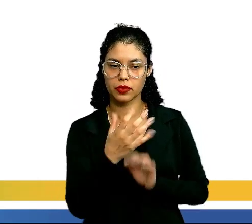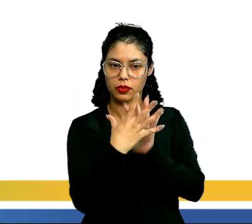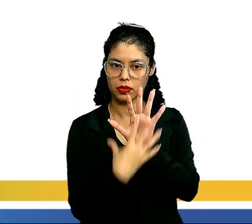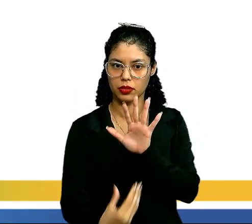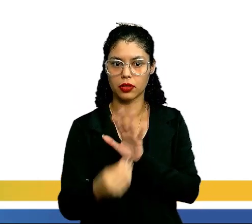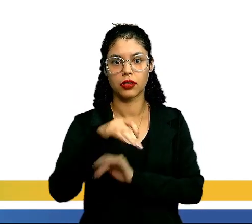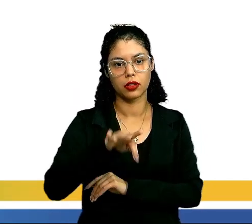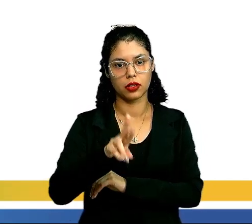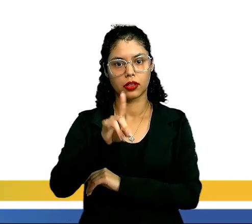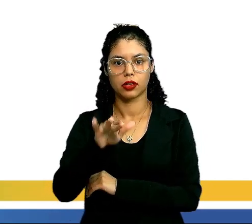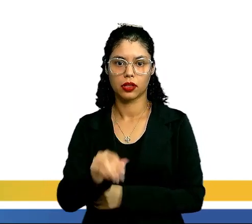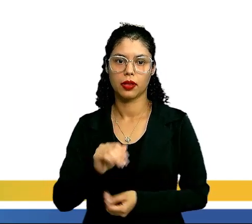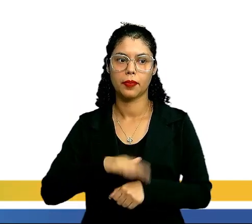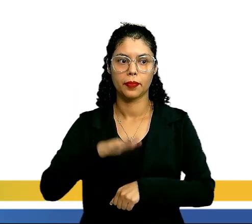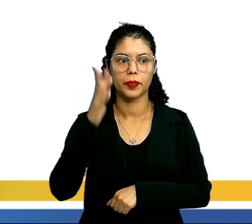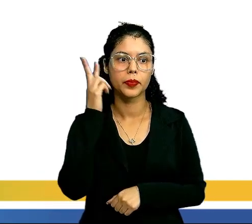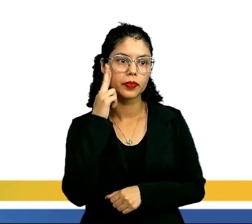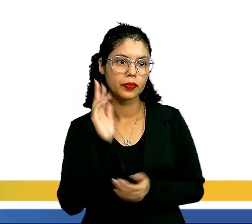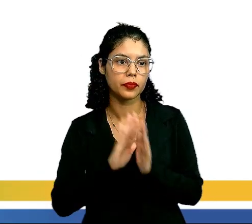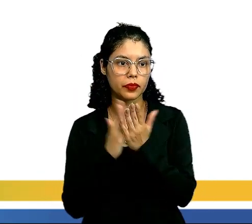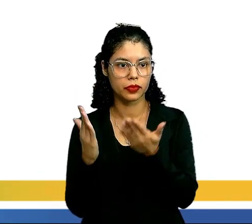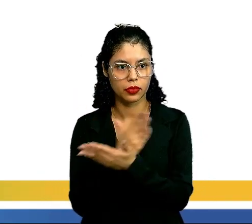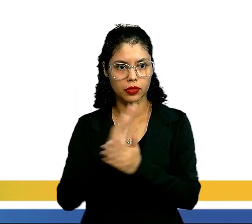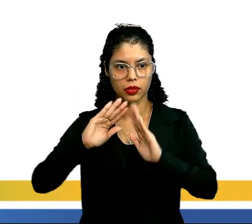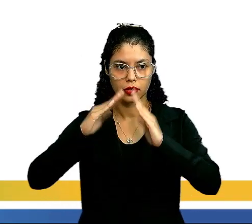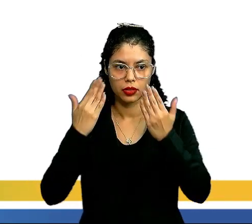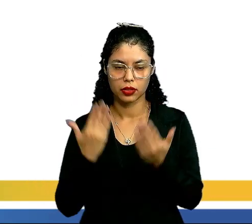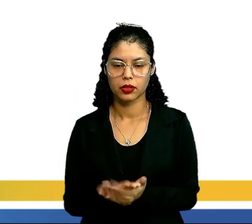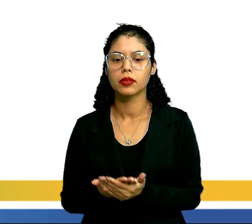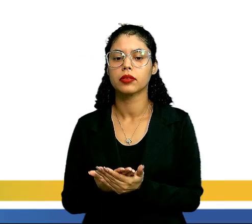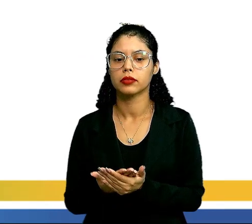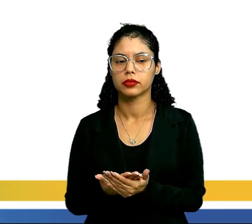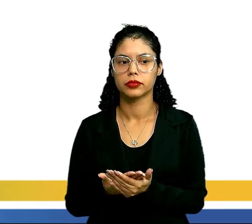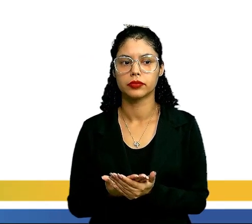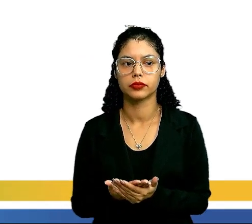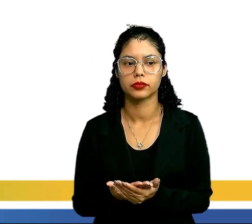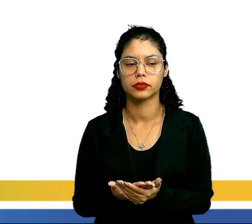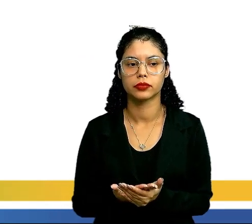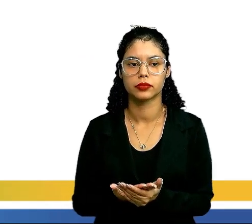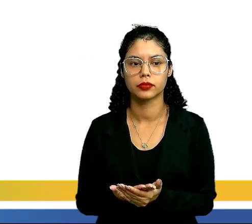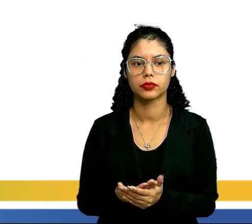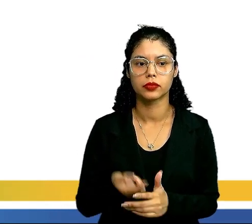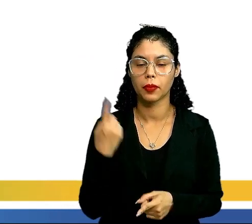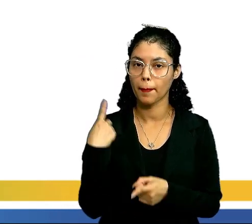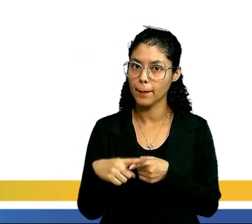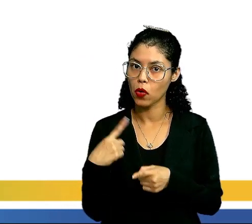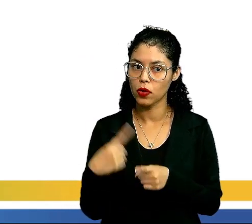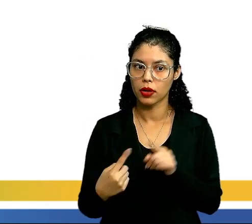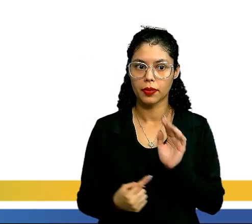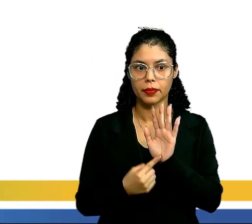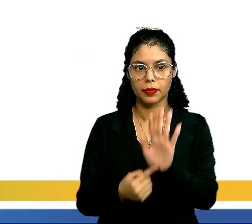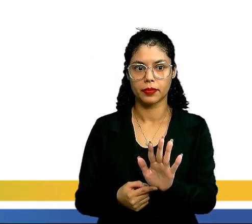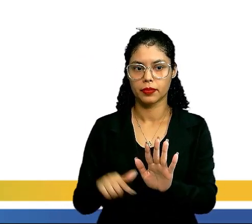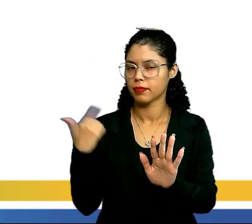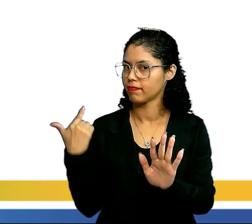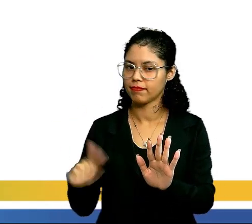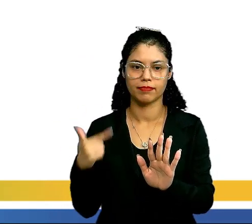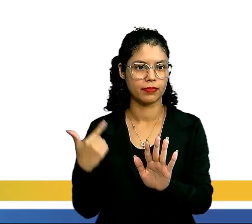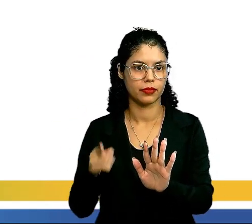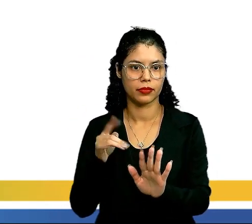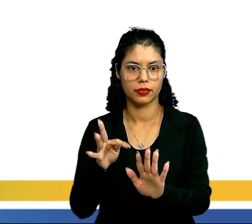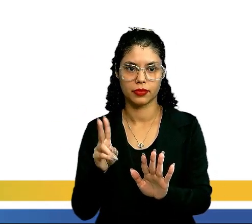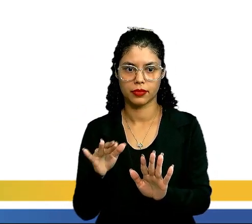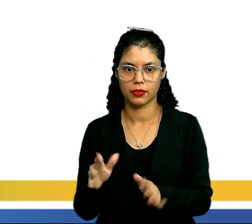mais recentemente, a projeção de Mercator é a mais comum nos livros escolares, porque representa